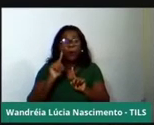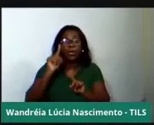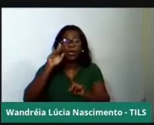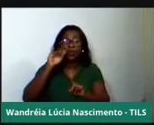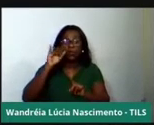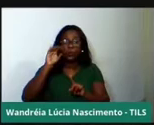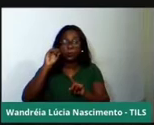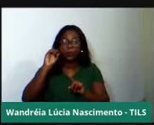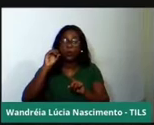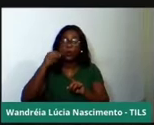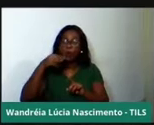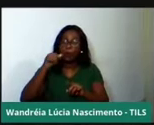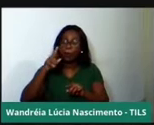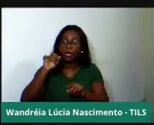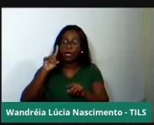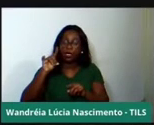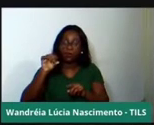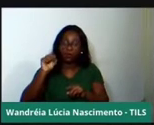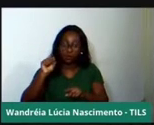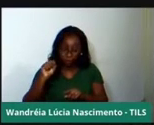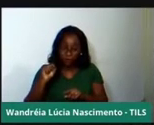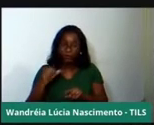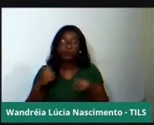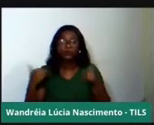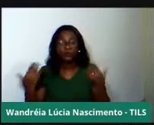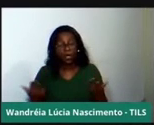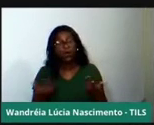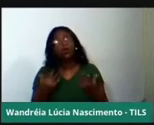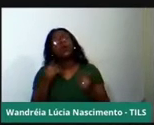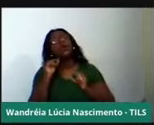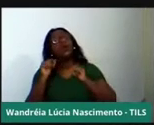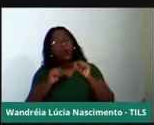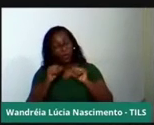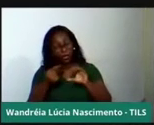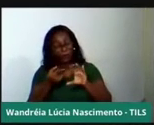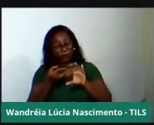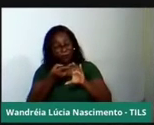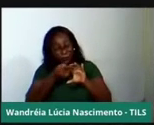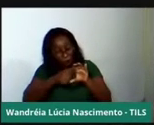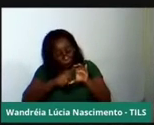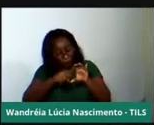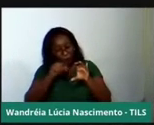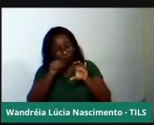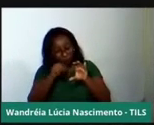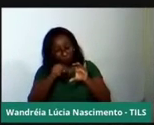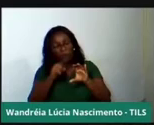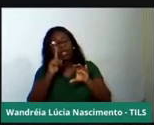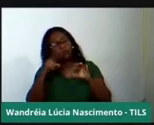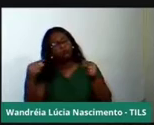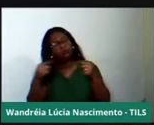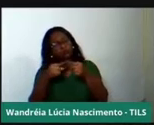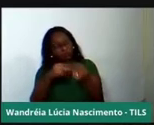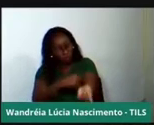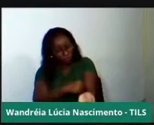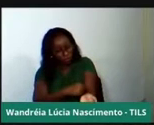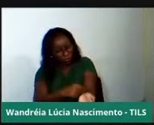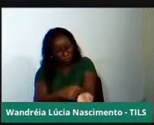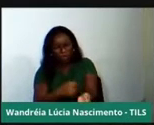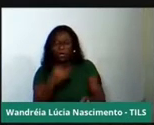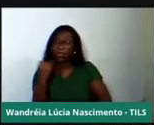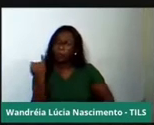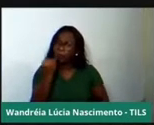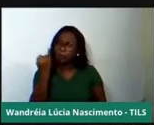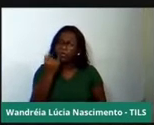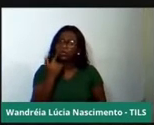Ainda em por que estudar o endotélio então faz parte de vasos sanguíneos, os vasos sanguíneos são essenciais para irrigar, né, todos